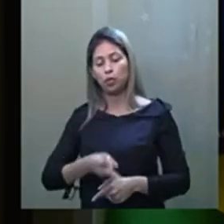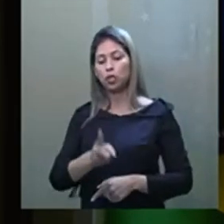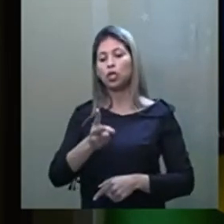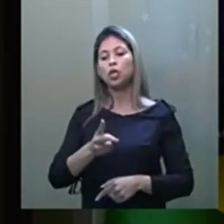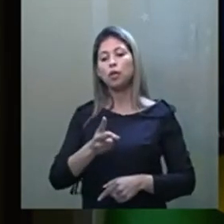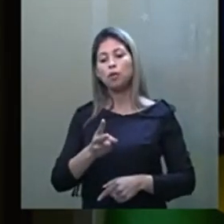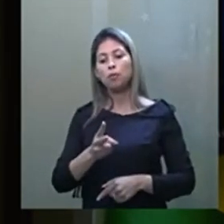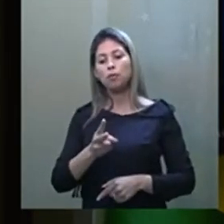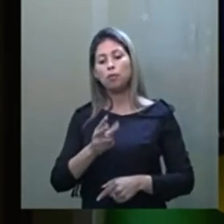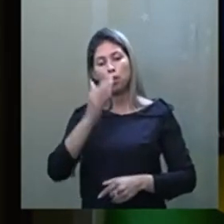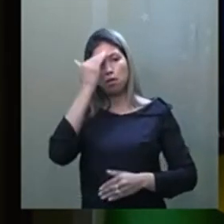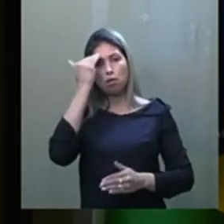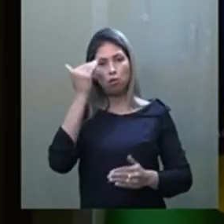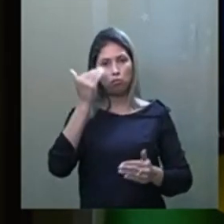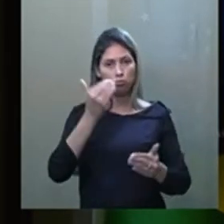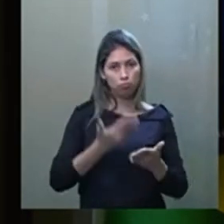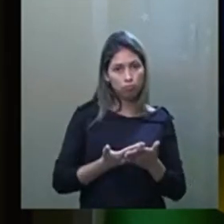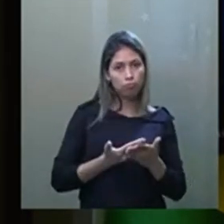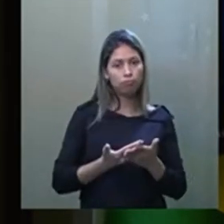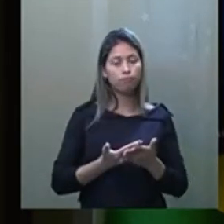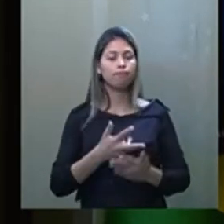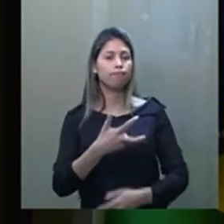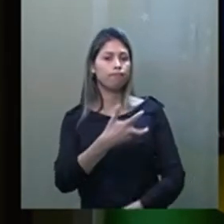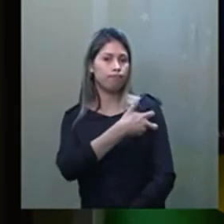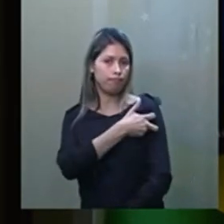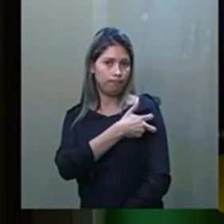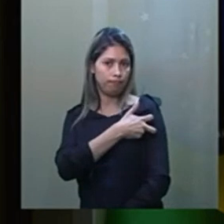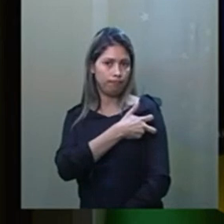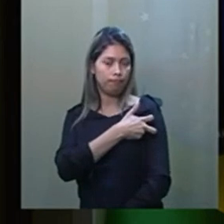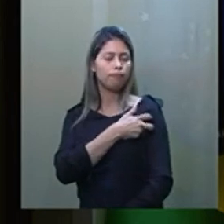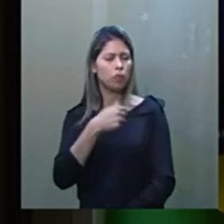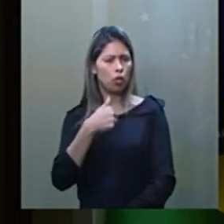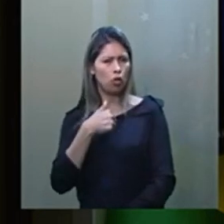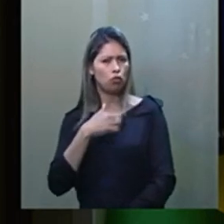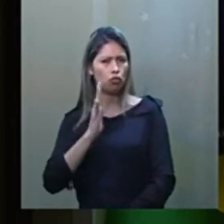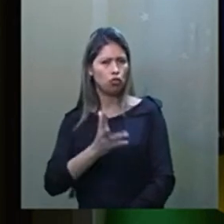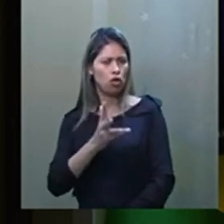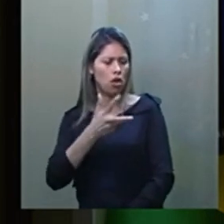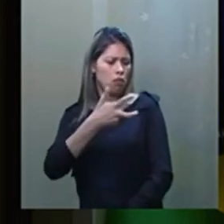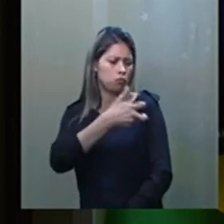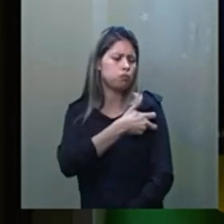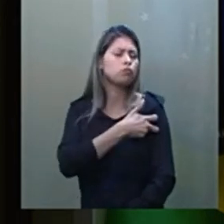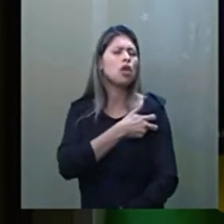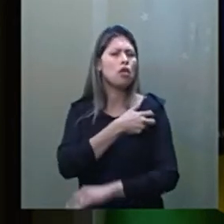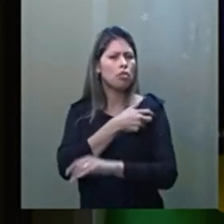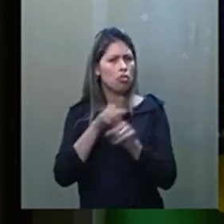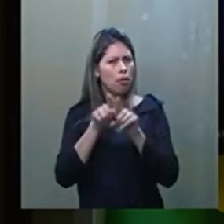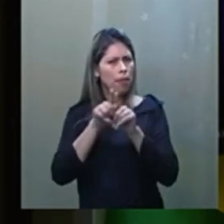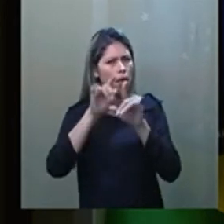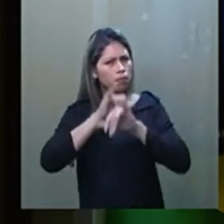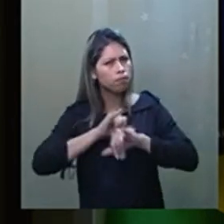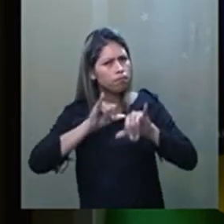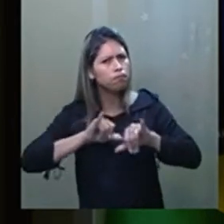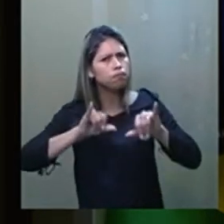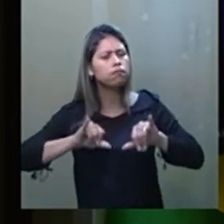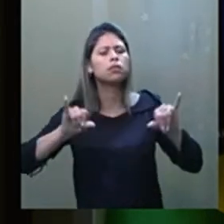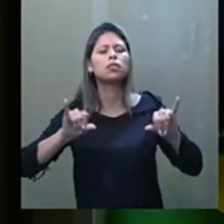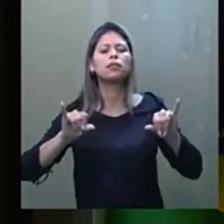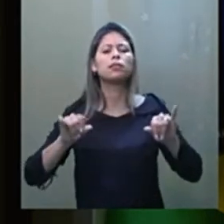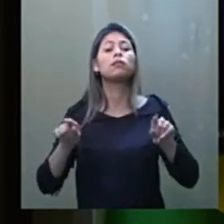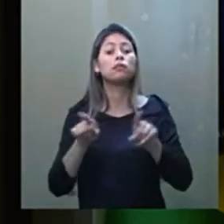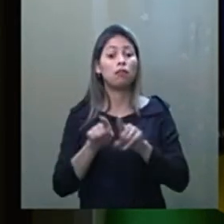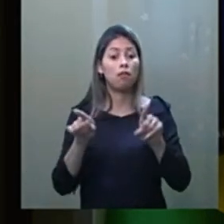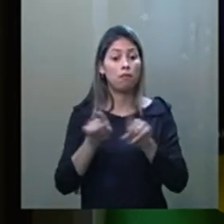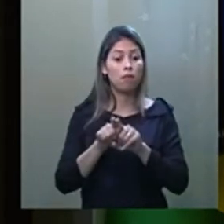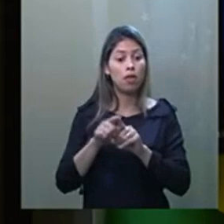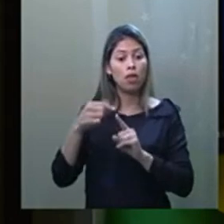vacinação, inclusive tomei vacina e divulguei isso. Assim também como